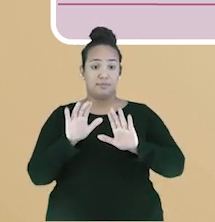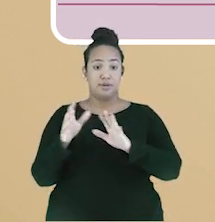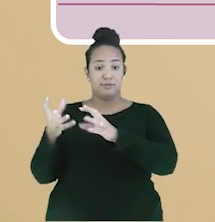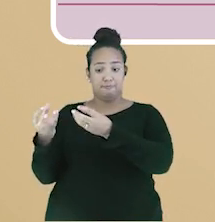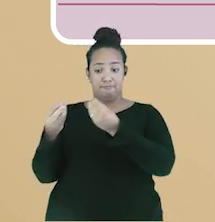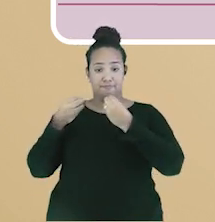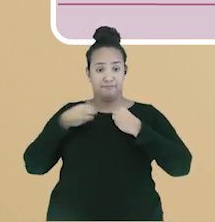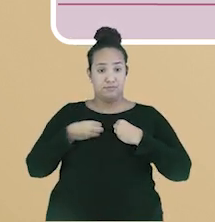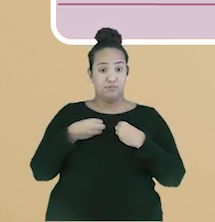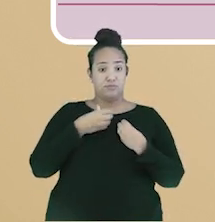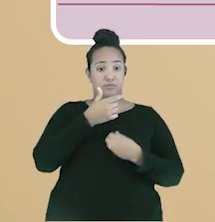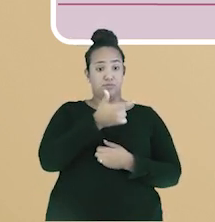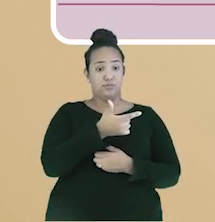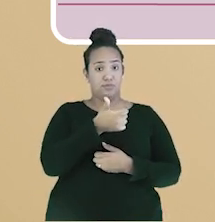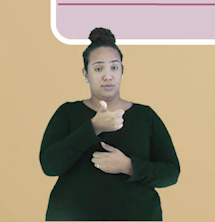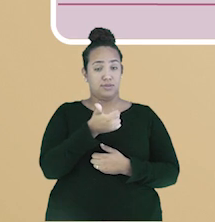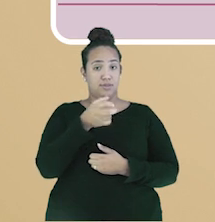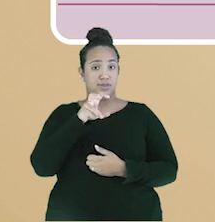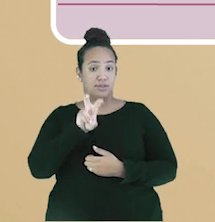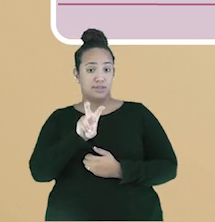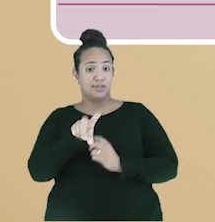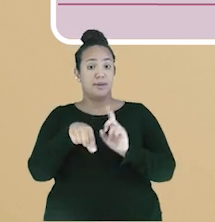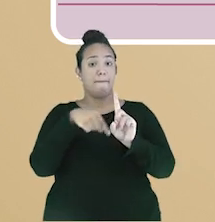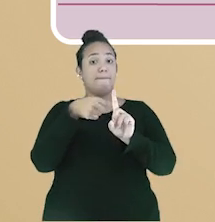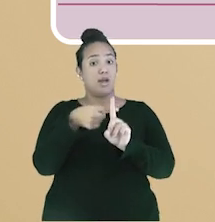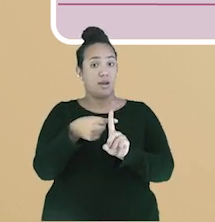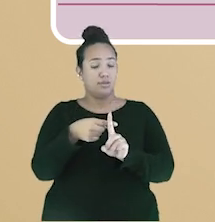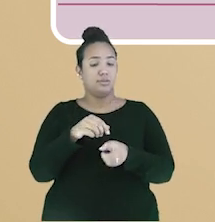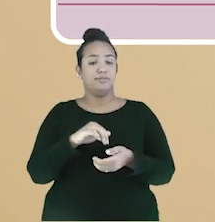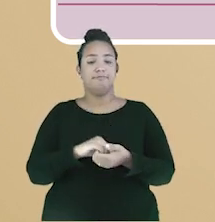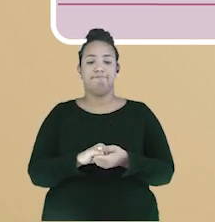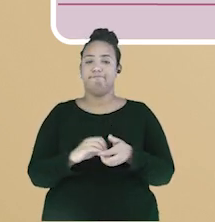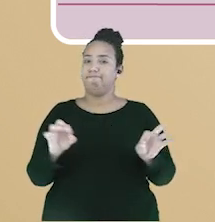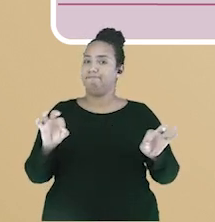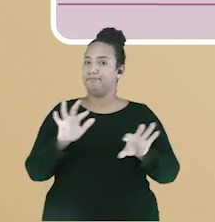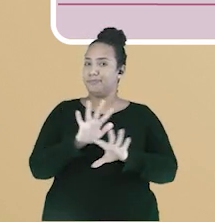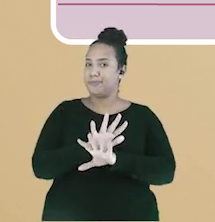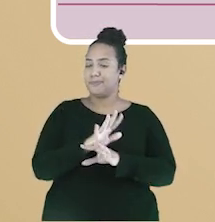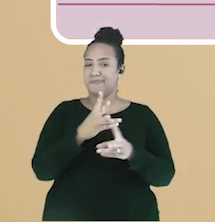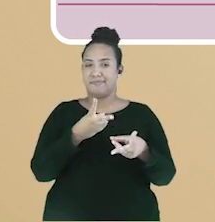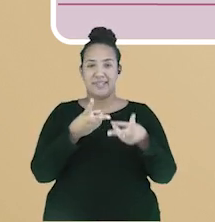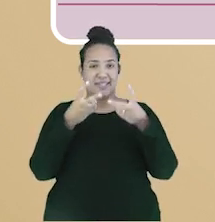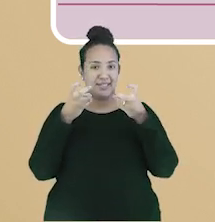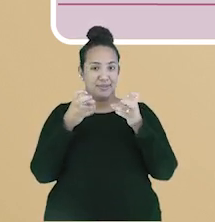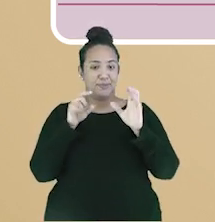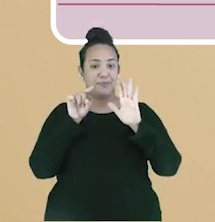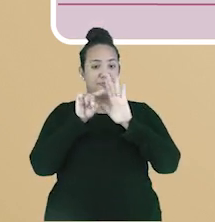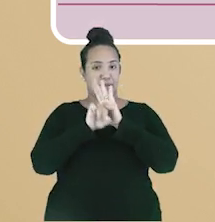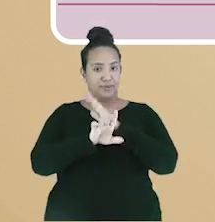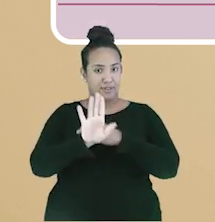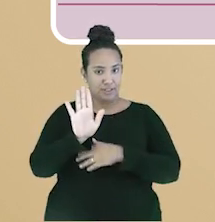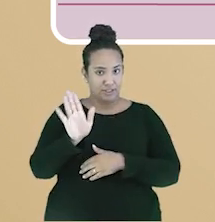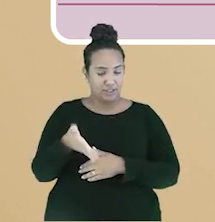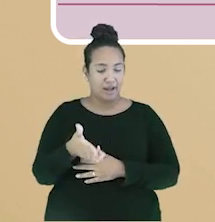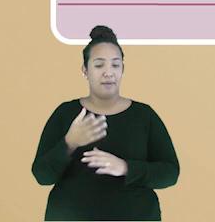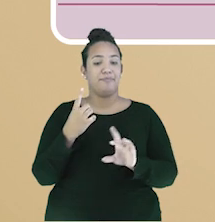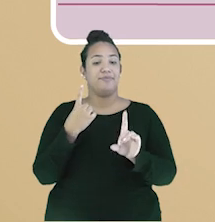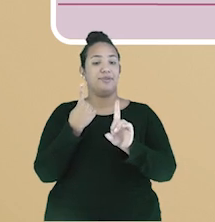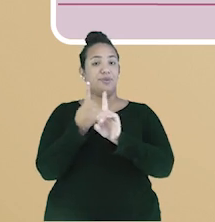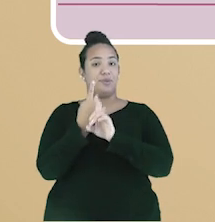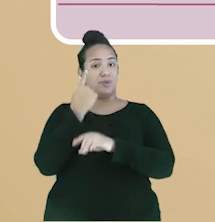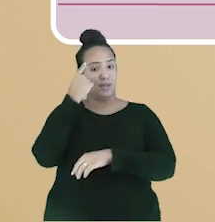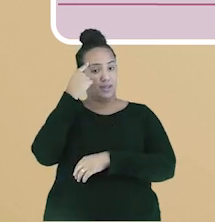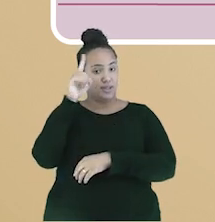mais 215 carrinhos. Pronto. Identificamos a pergunta, encontramos a ideia